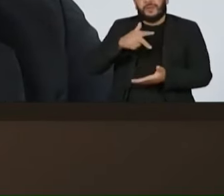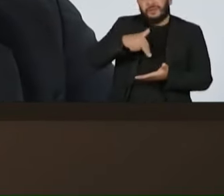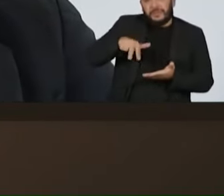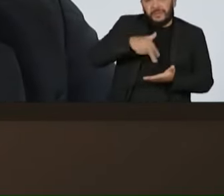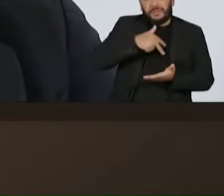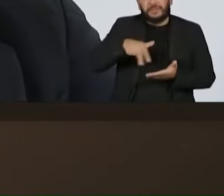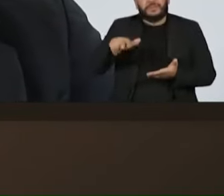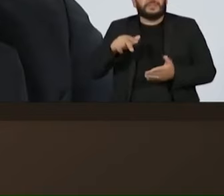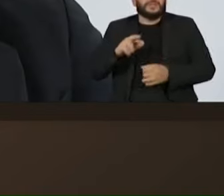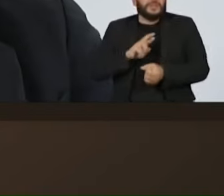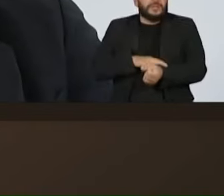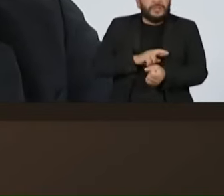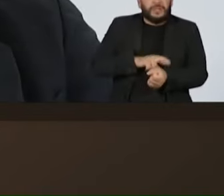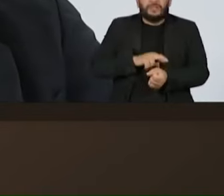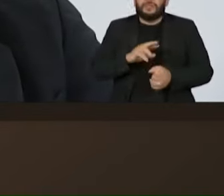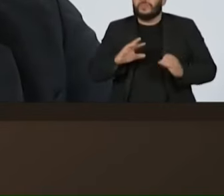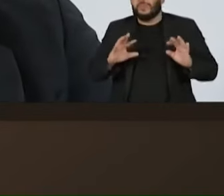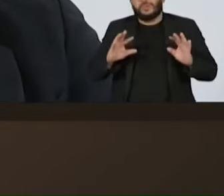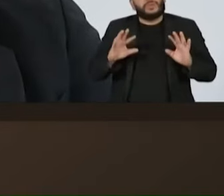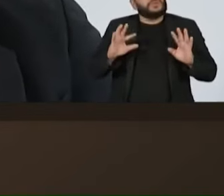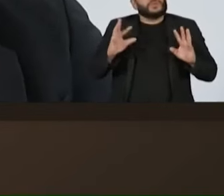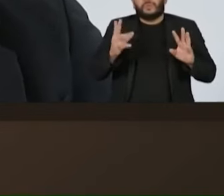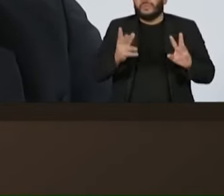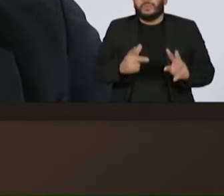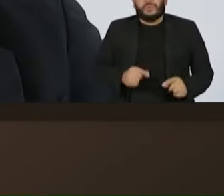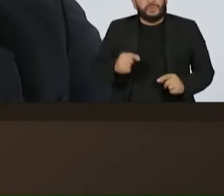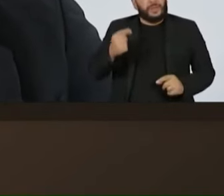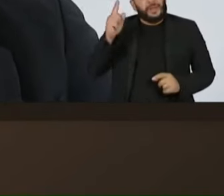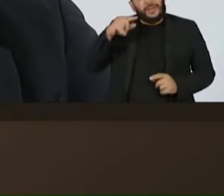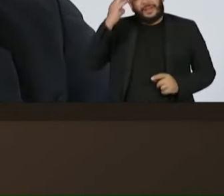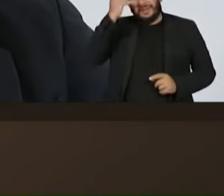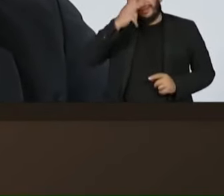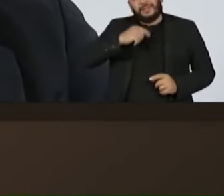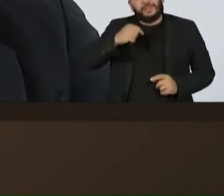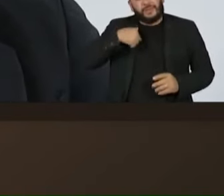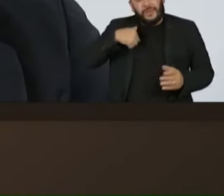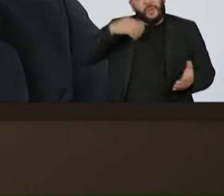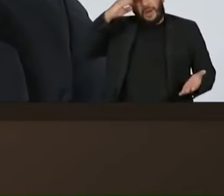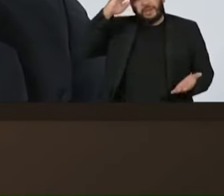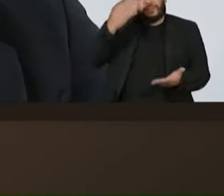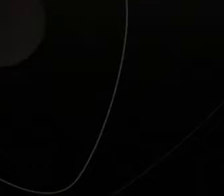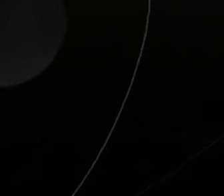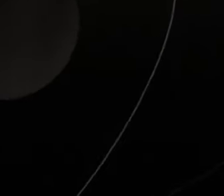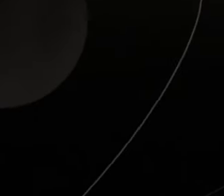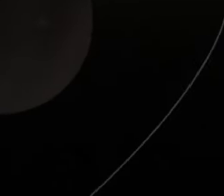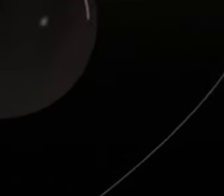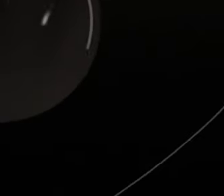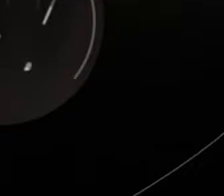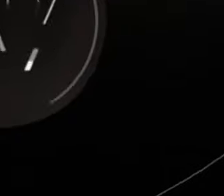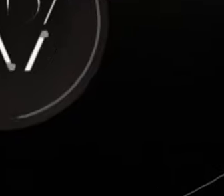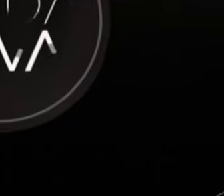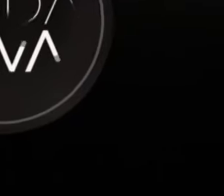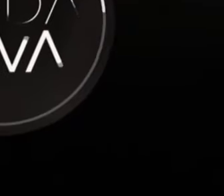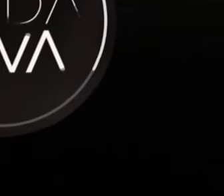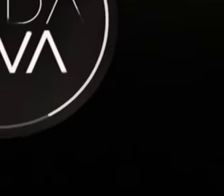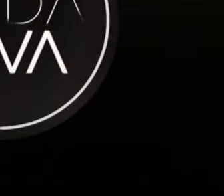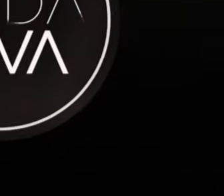alegorias, né? E eu sou muito rico, é muito bonito, eu sempre acreditei nisso. Uma das coisas...